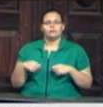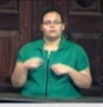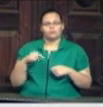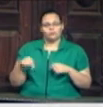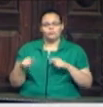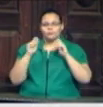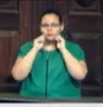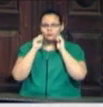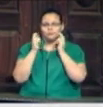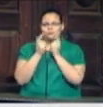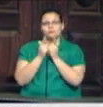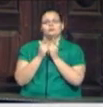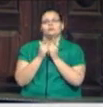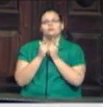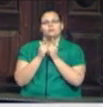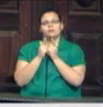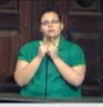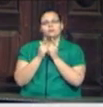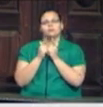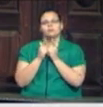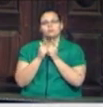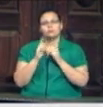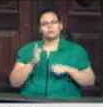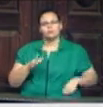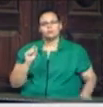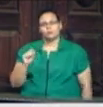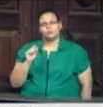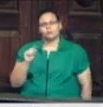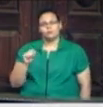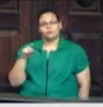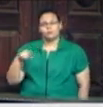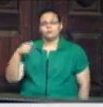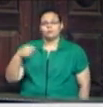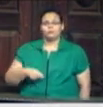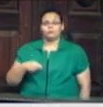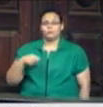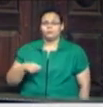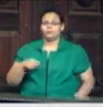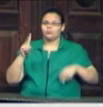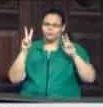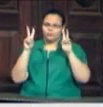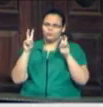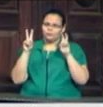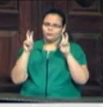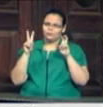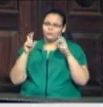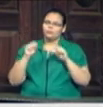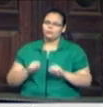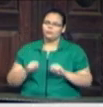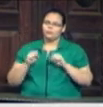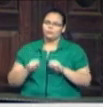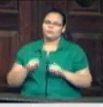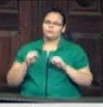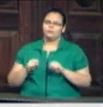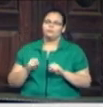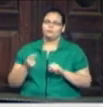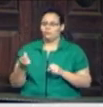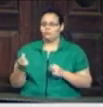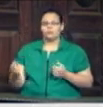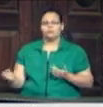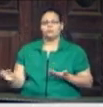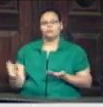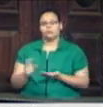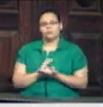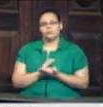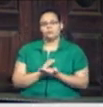nesta casa, já que é dever, entre aspas, que poderia tudo ser restituído, tudo